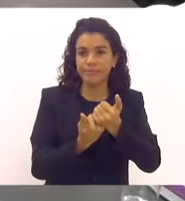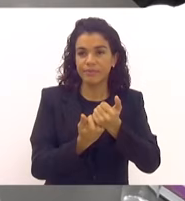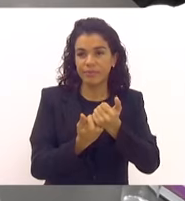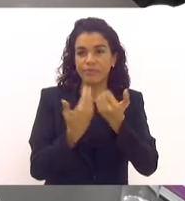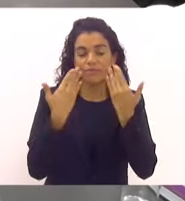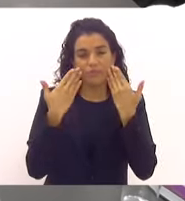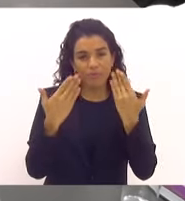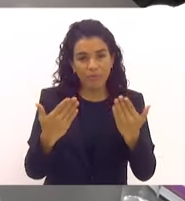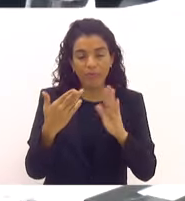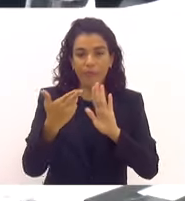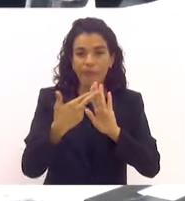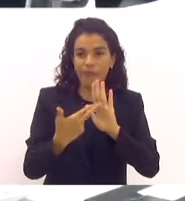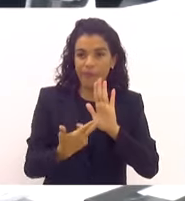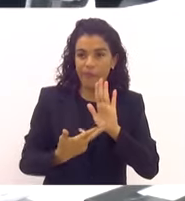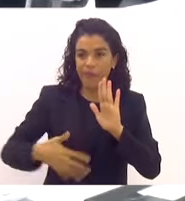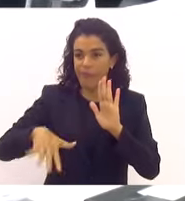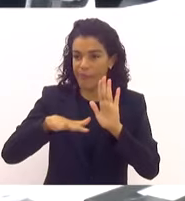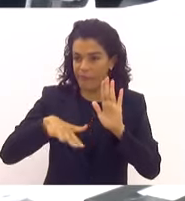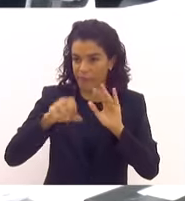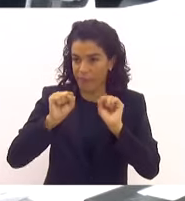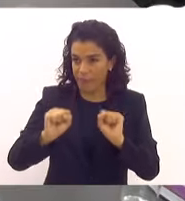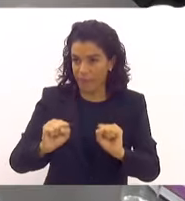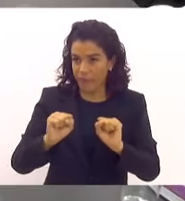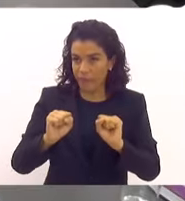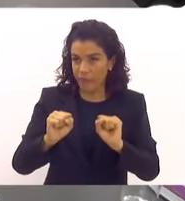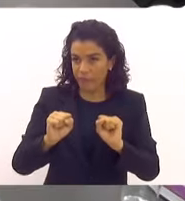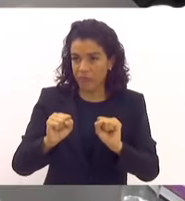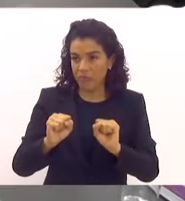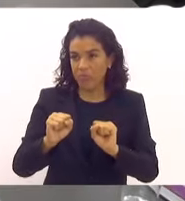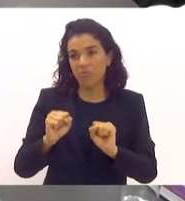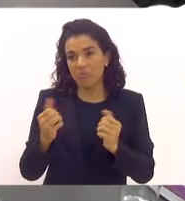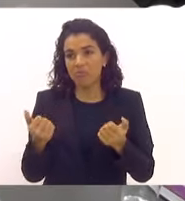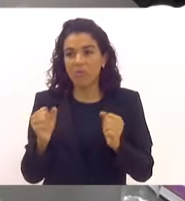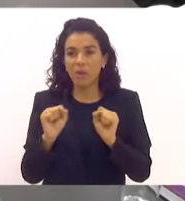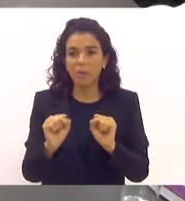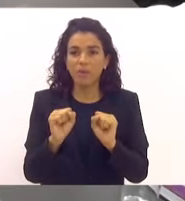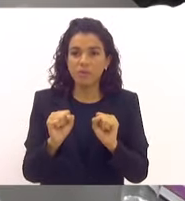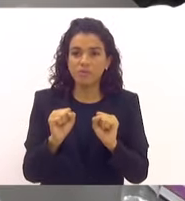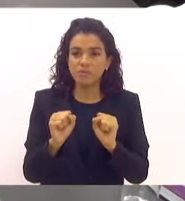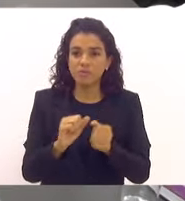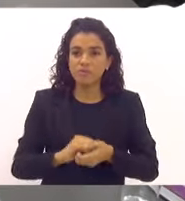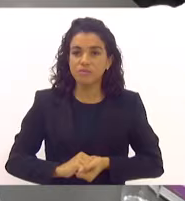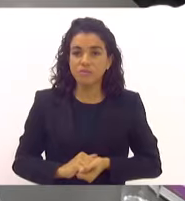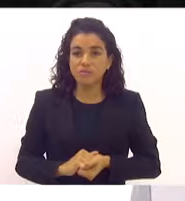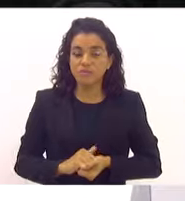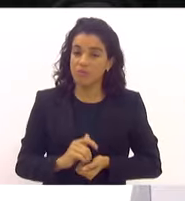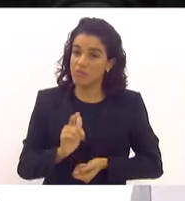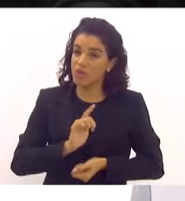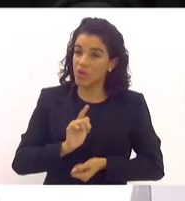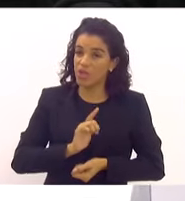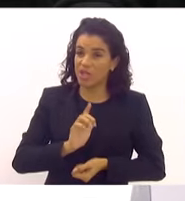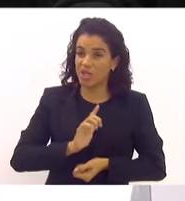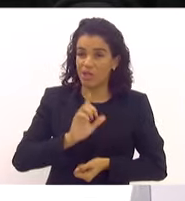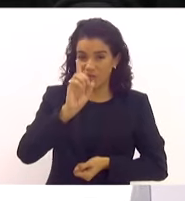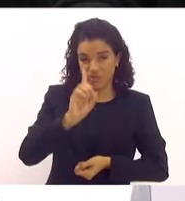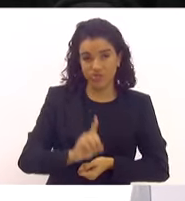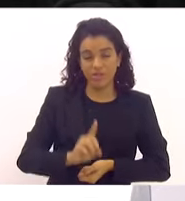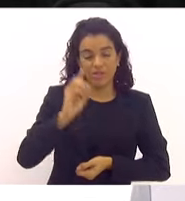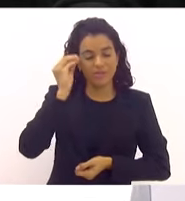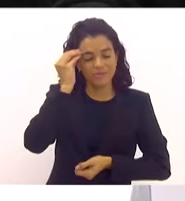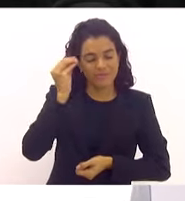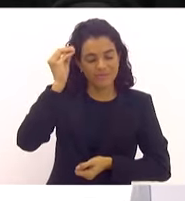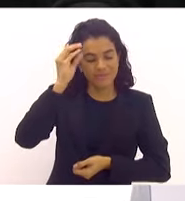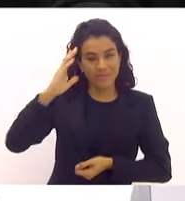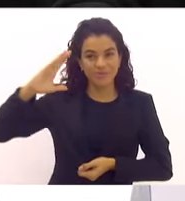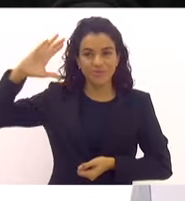apresentando diretrizes em diversos campos. Pode ser dessa forma, deputado? Pode ser. Então, eu tenho o direito de sonhar, de acabar